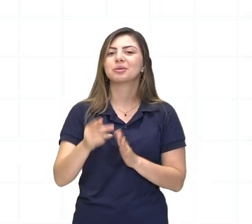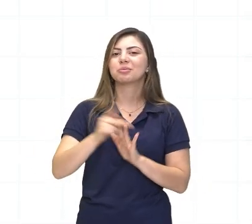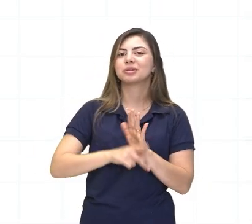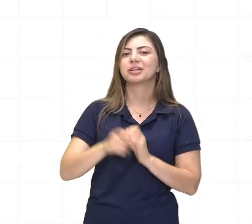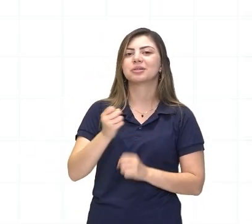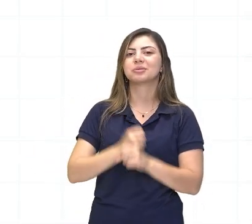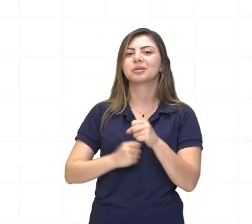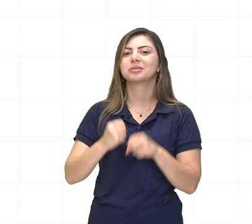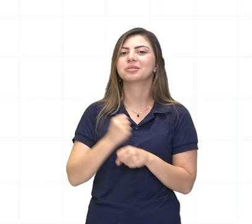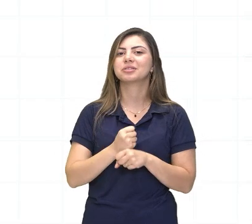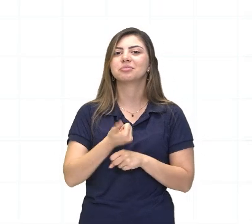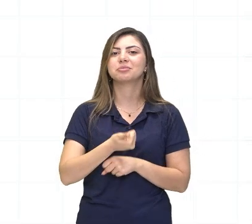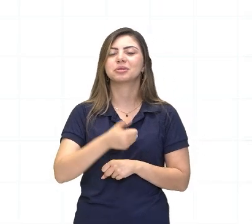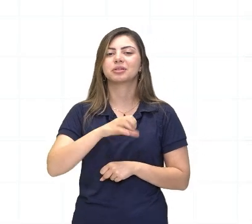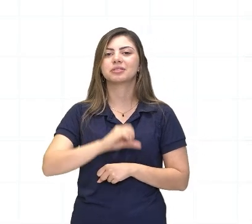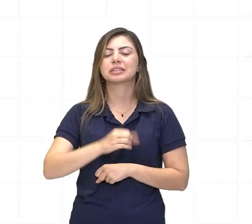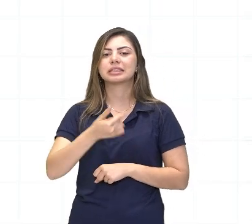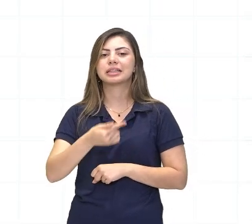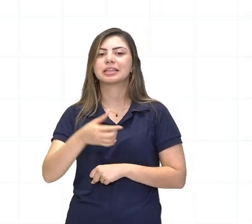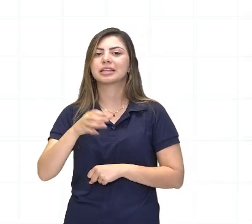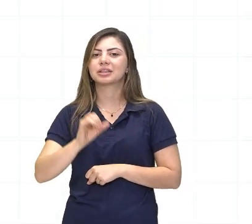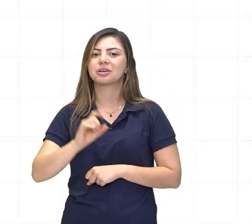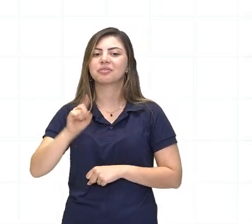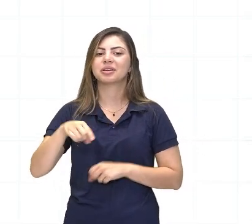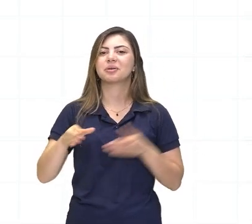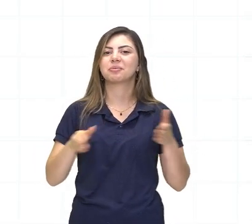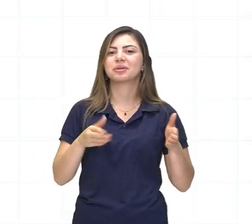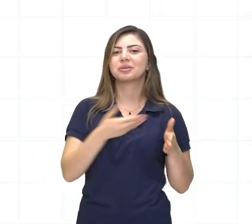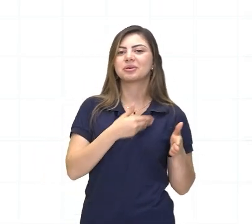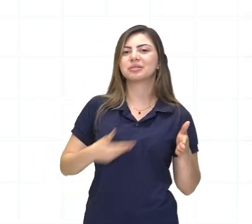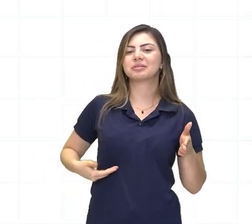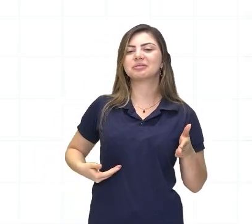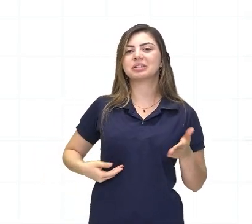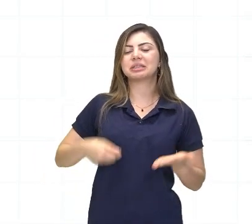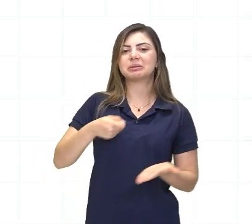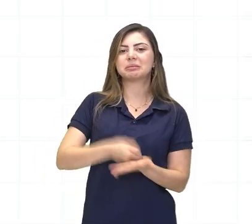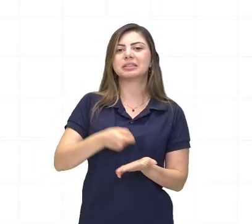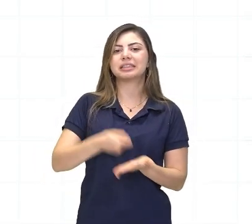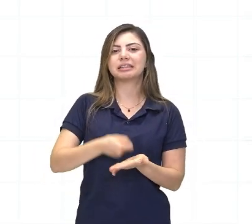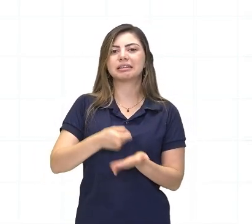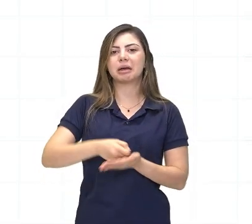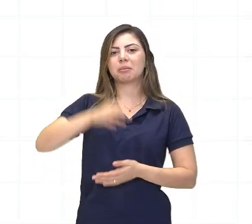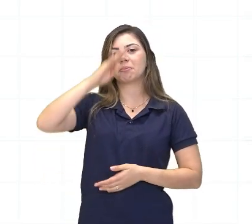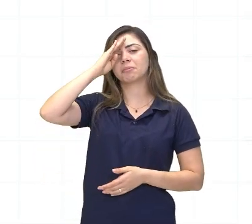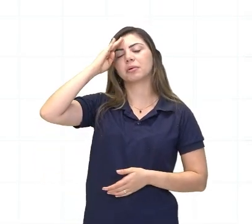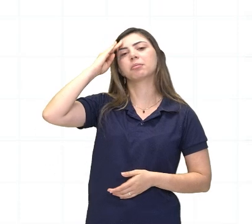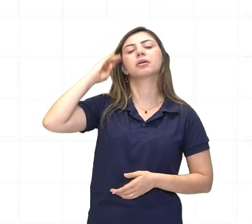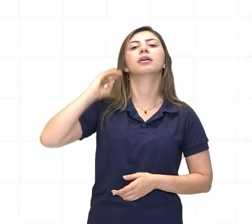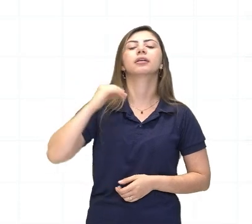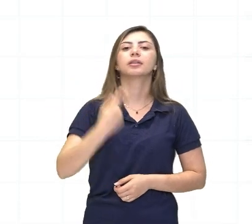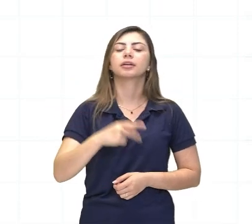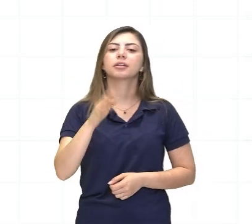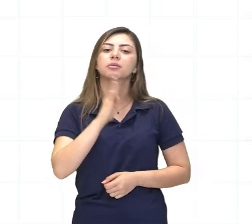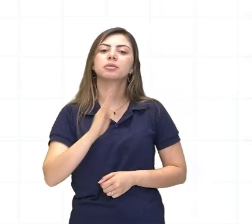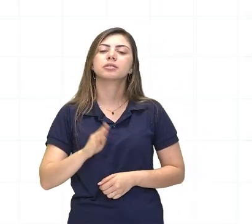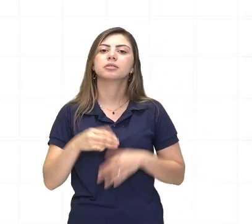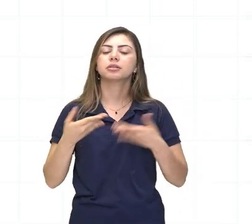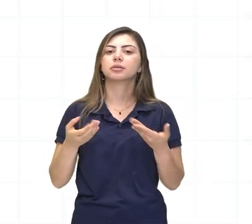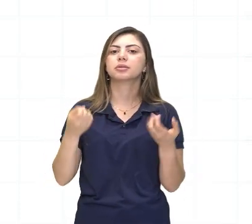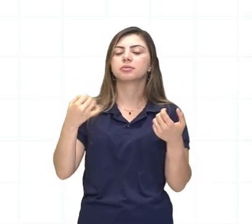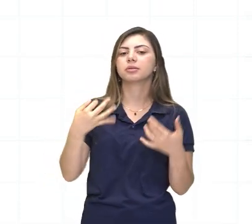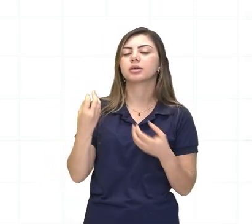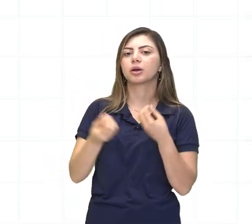ditadura civil-militar brasileira, né? Falando sobre como esses projetos que eles